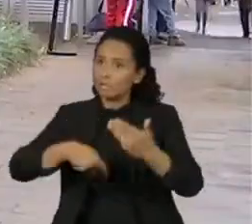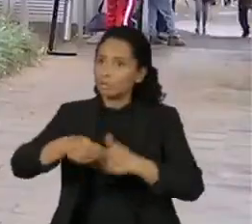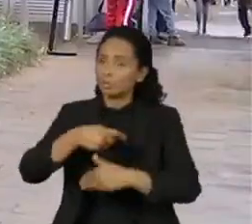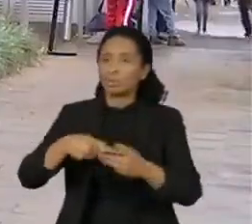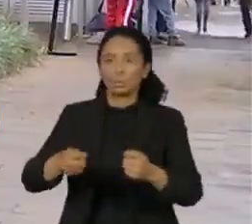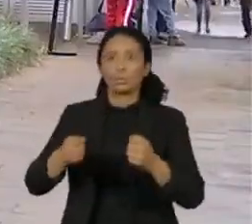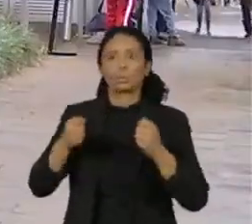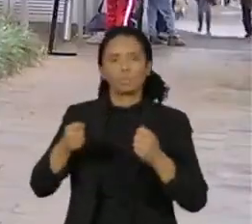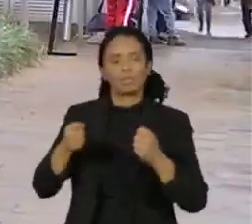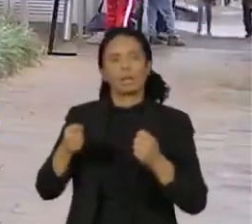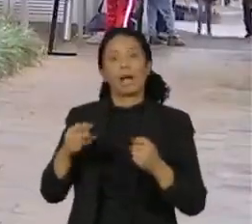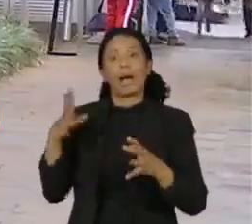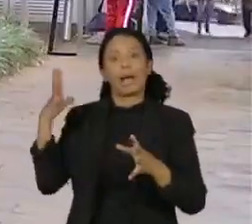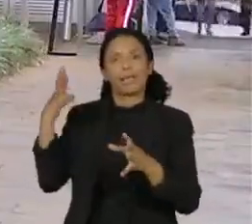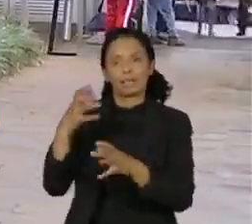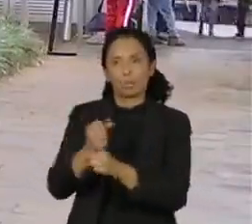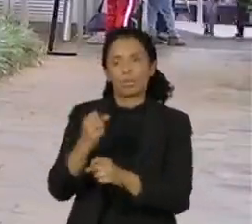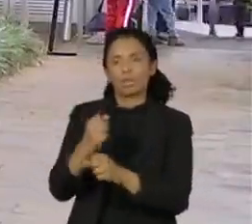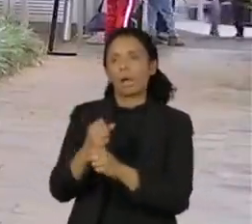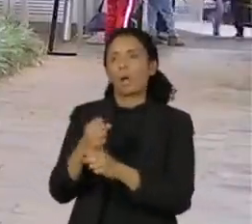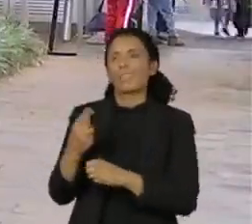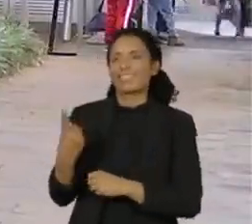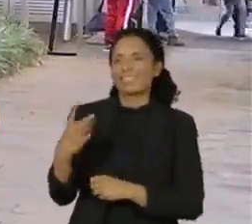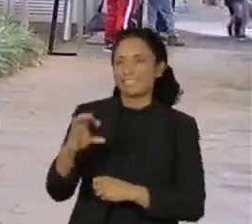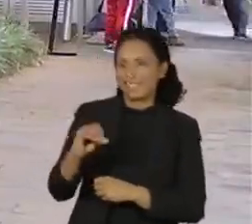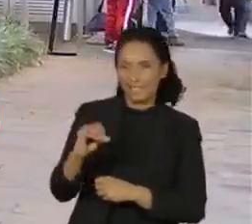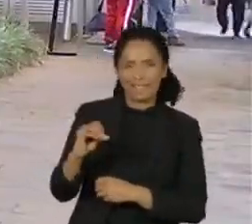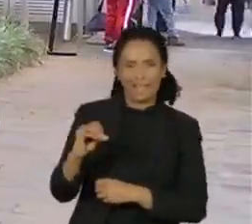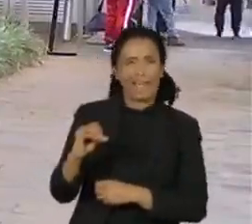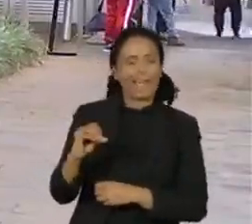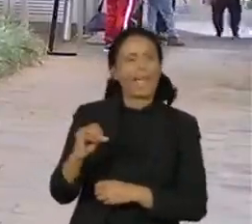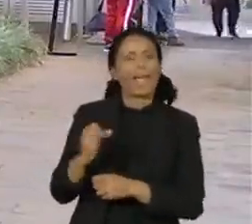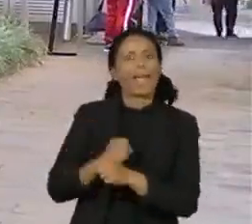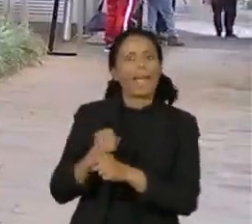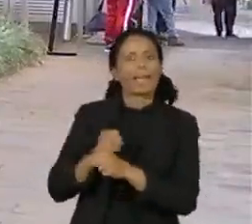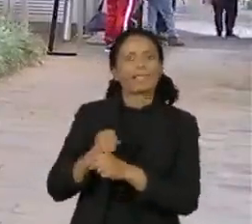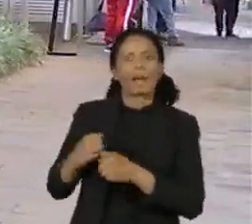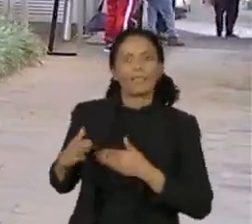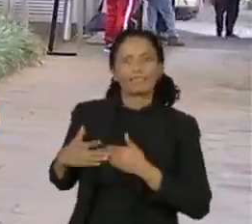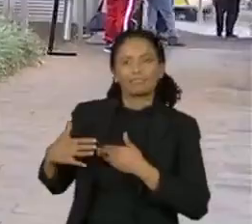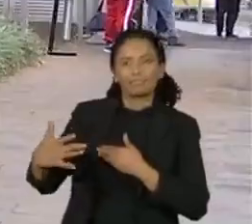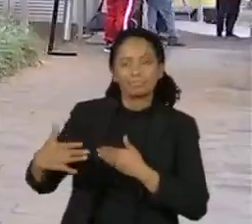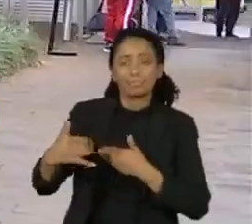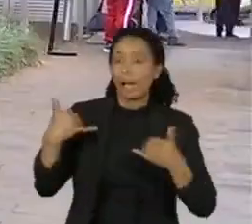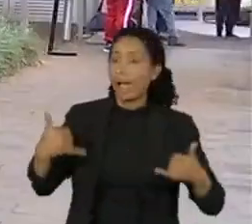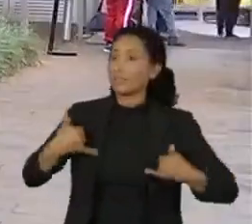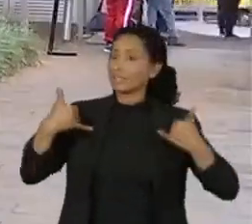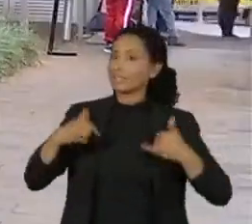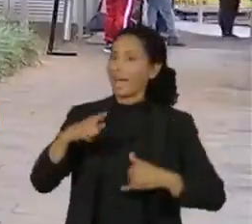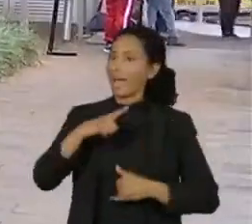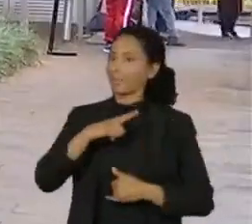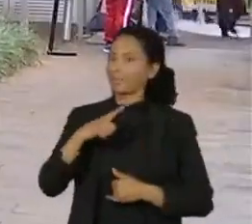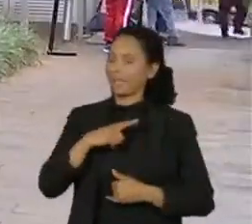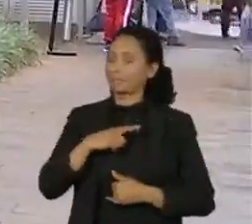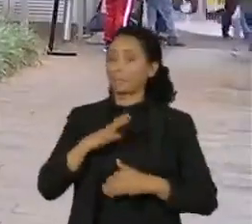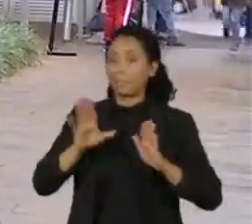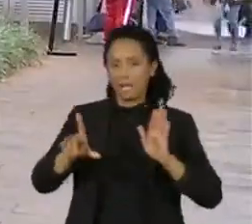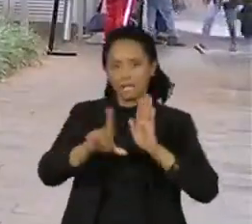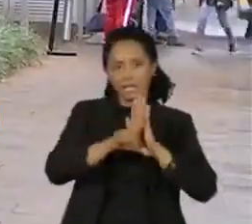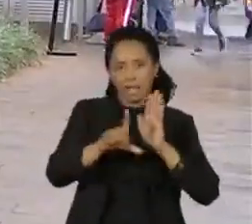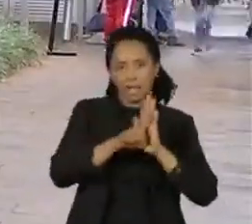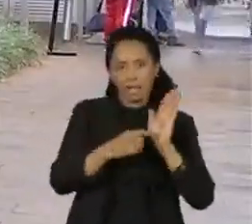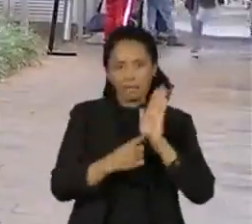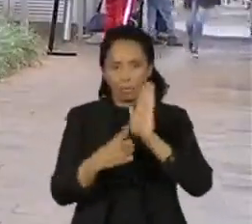hoje 10 anos e o próprio texto prevê que ela seja revista quando tiver 10 anos de implementação. Já existem